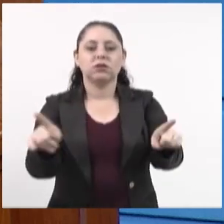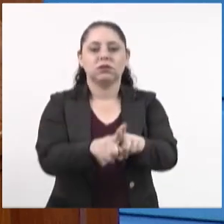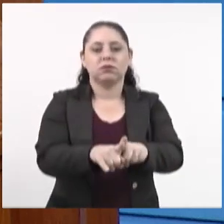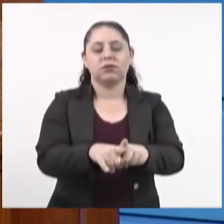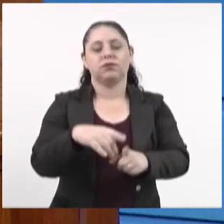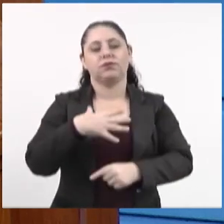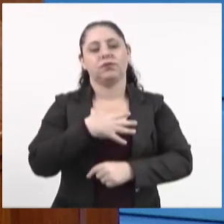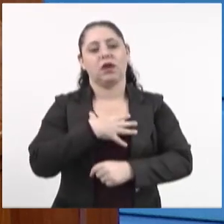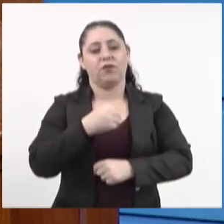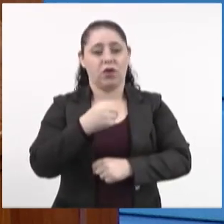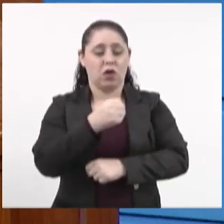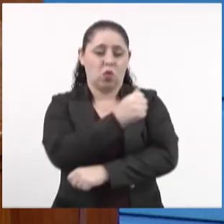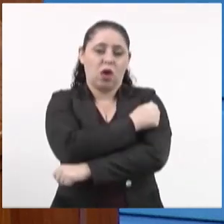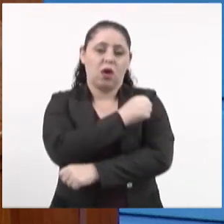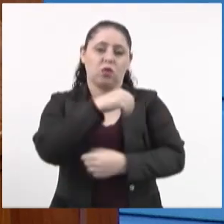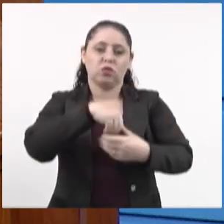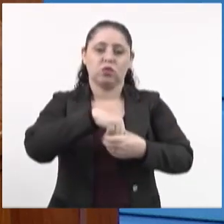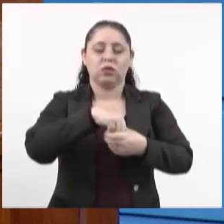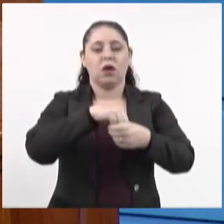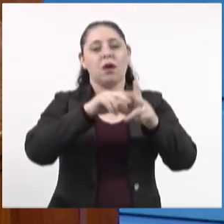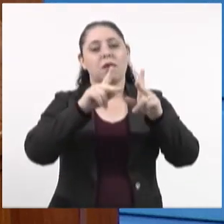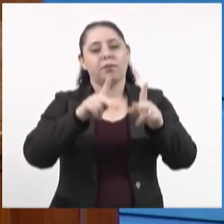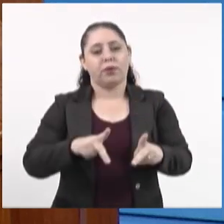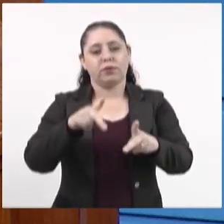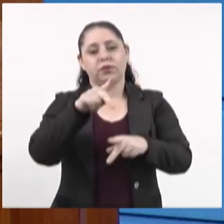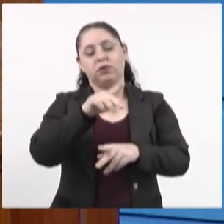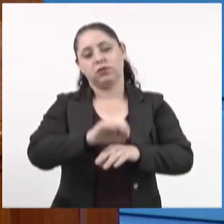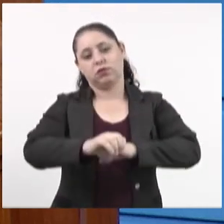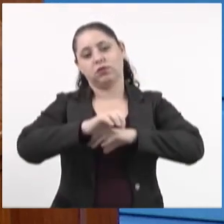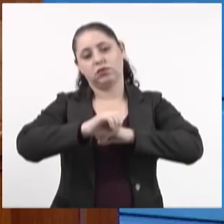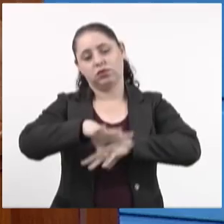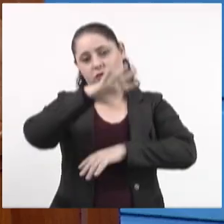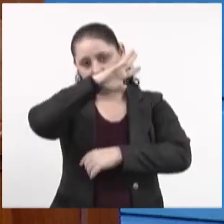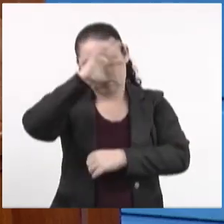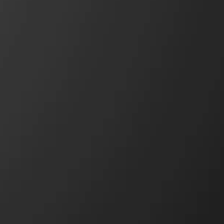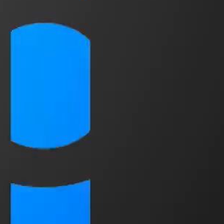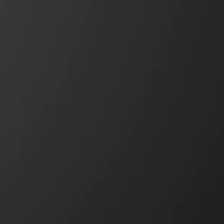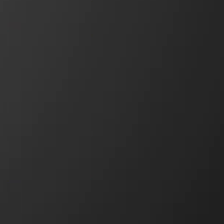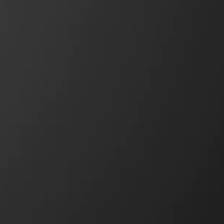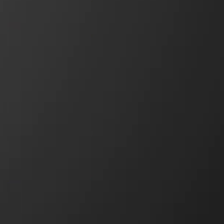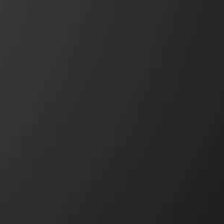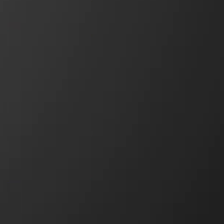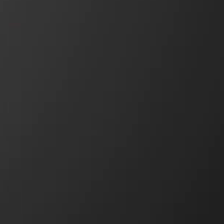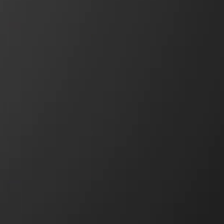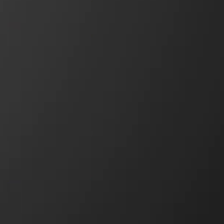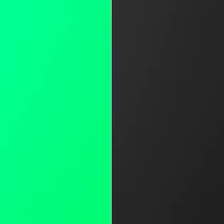desses alunos, principalmente da rede pública de ensino do Mato Grosso do Sul.